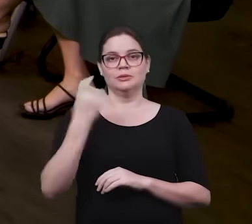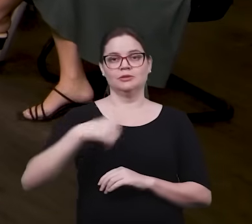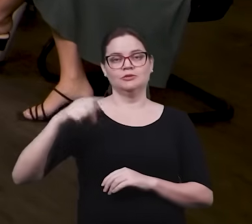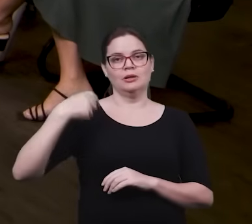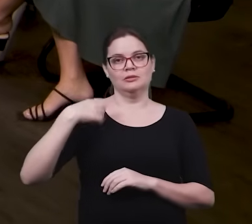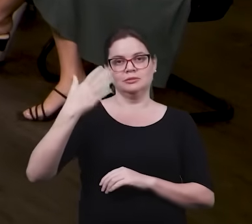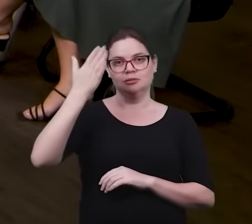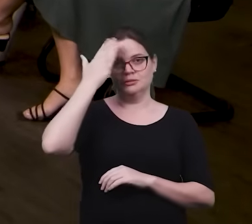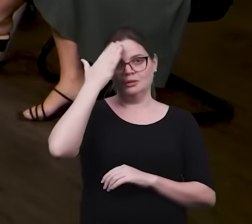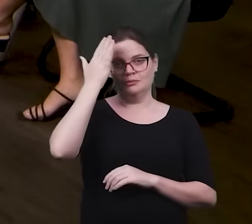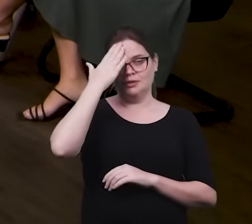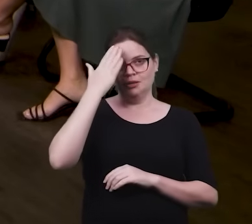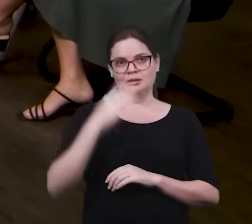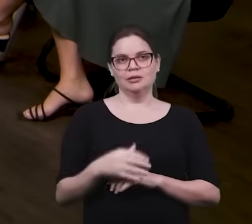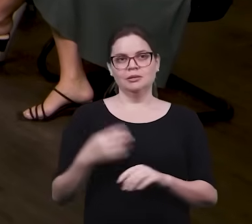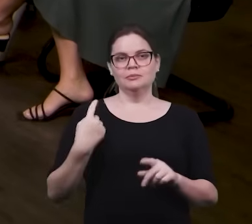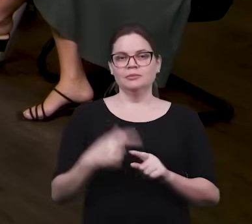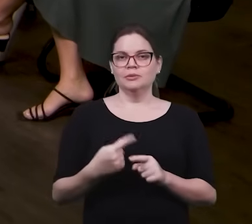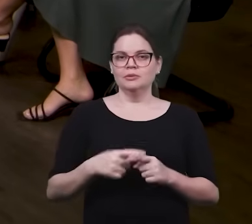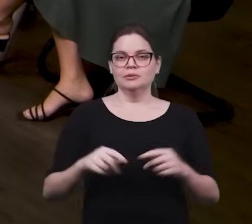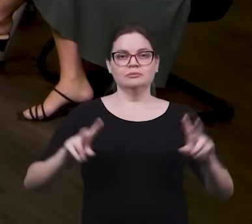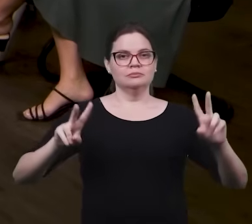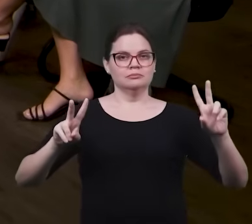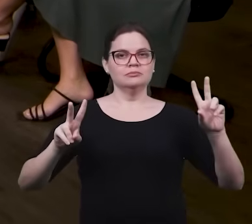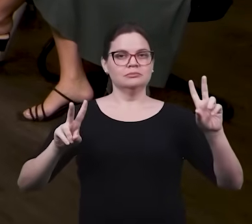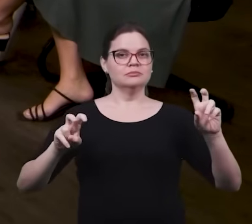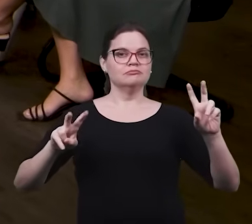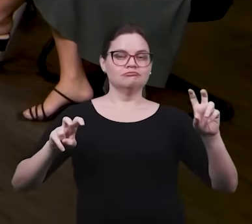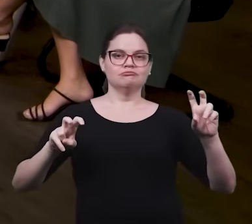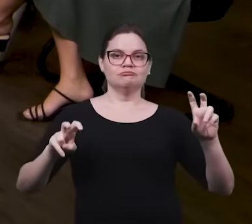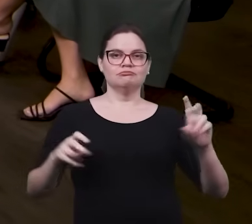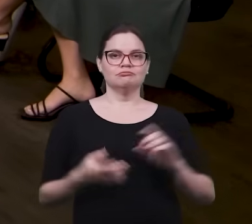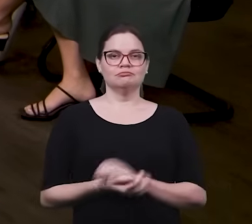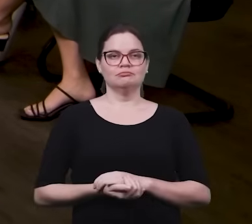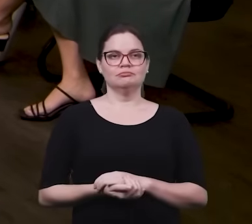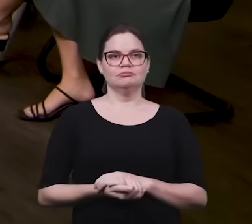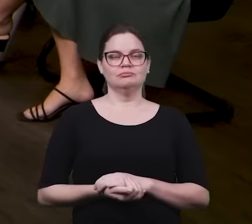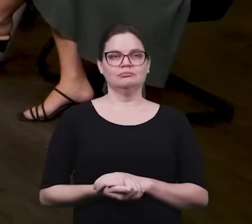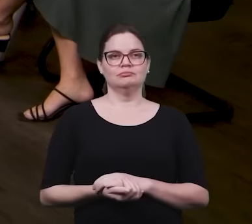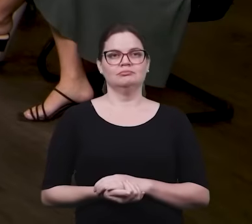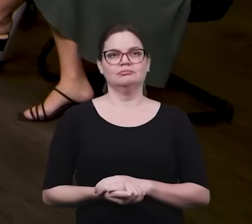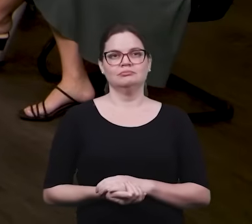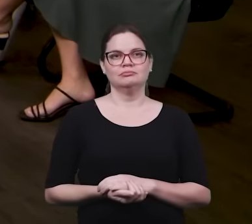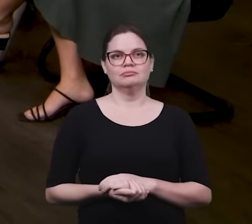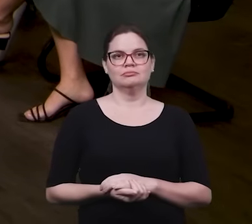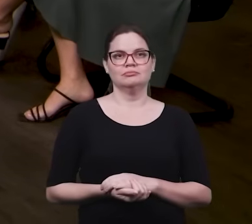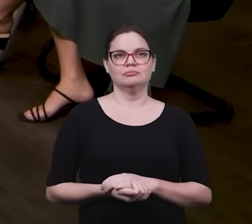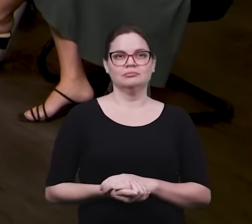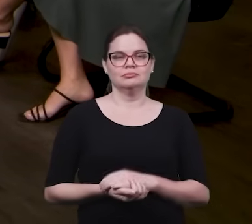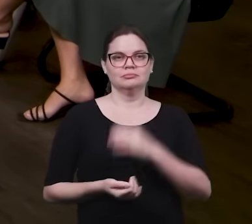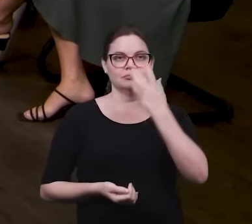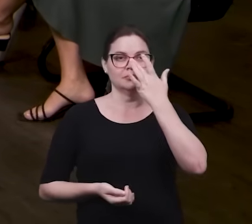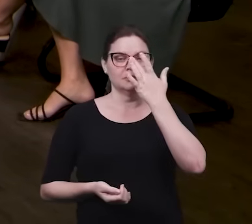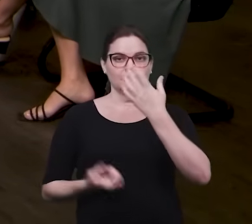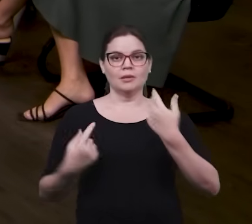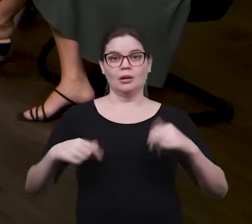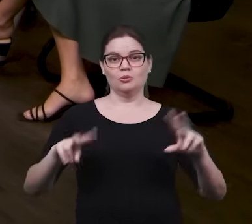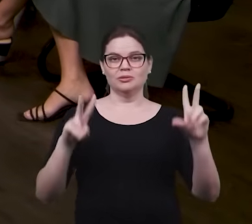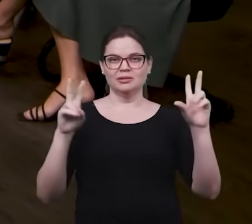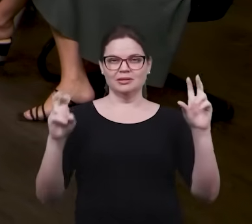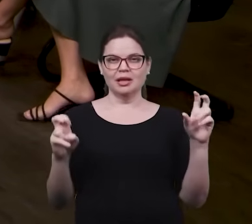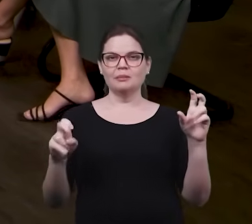gente saber, porque como se trata de um tema que combate, ou seja,